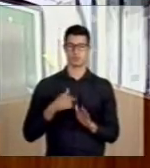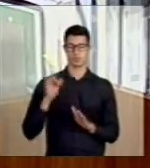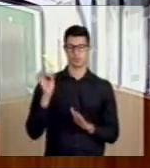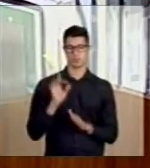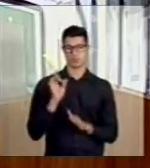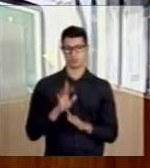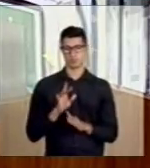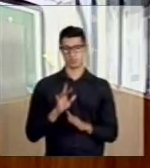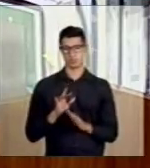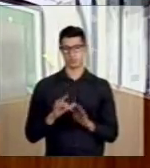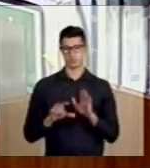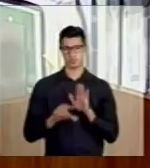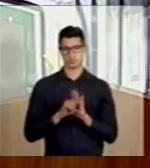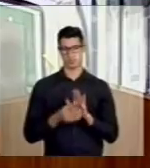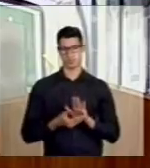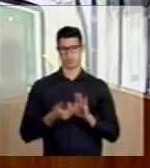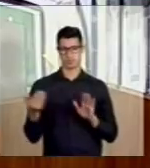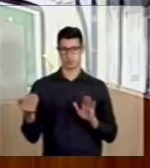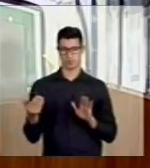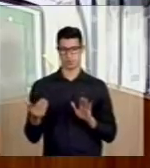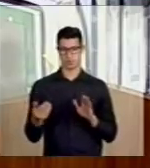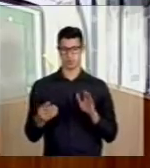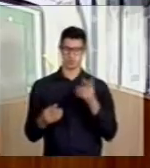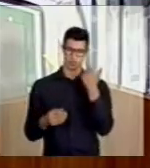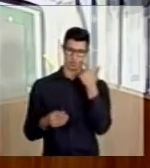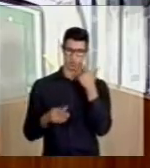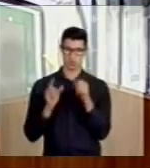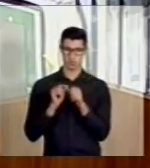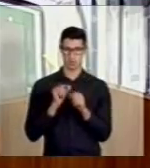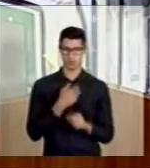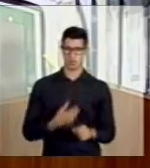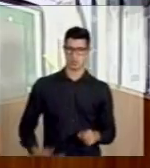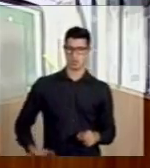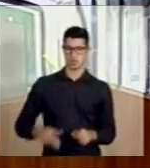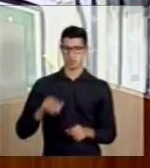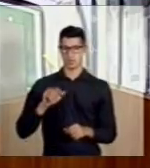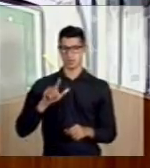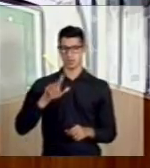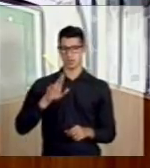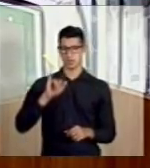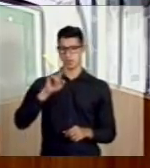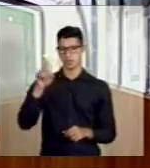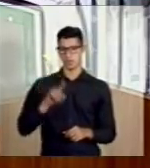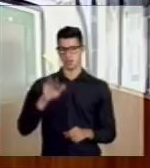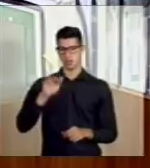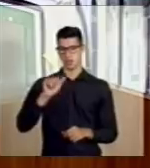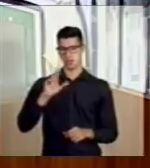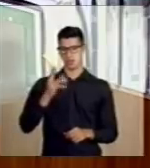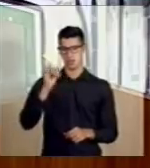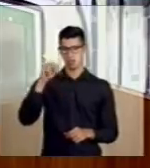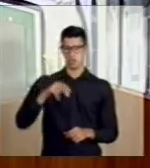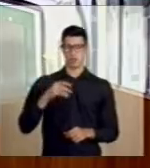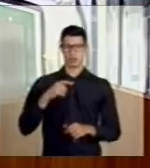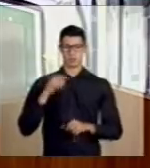apenas adiro às observações feitas pelo eminente ministro Luiz Edson Fachin, no sentido